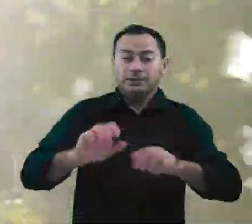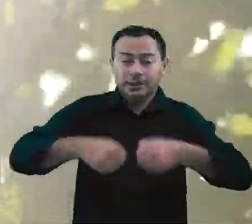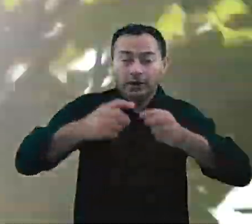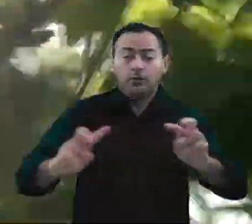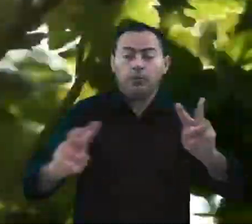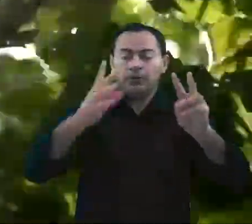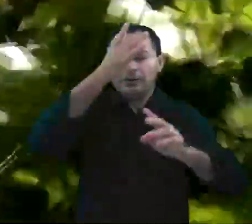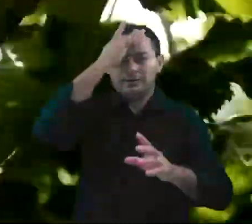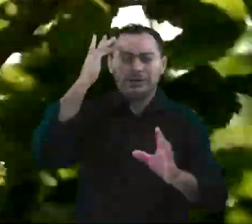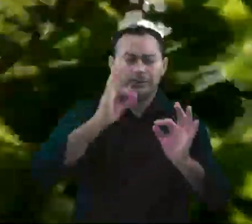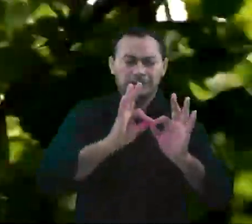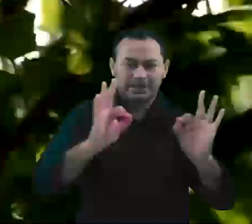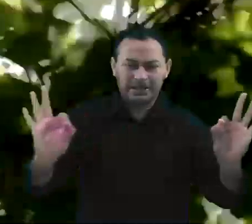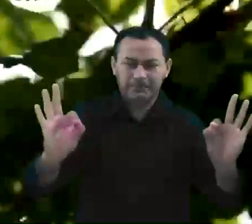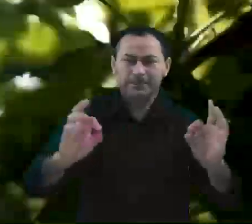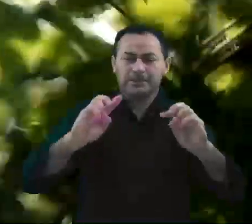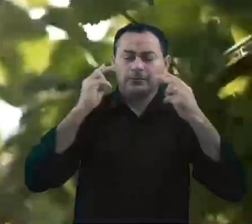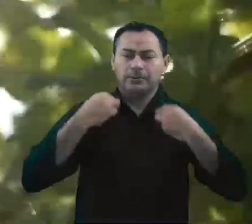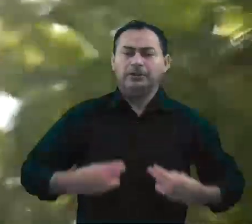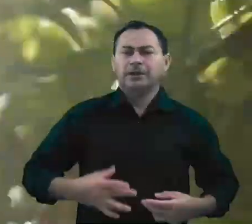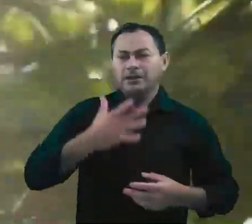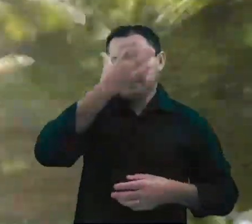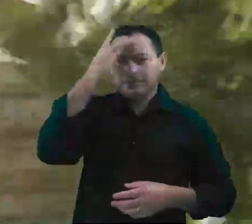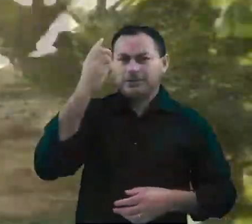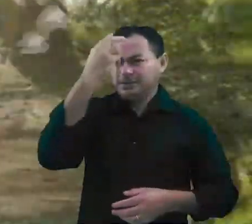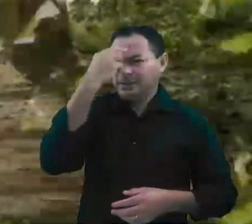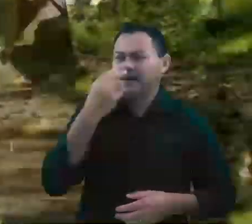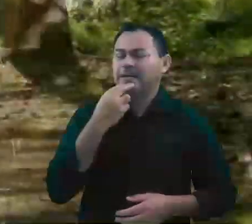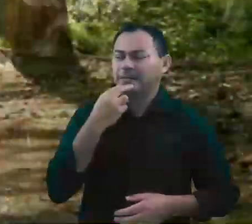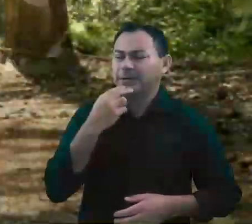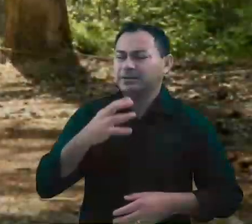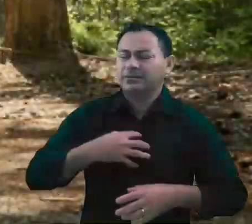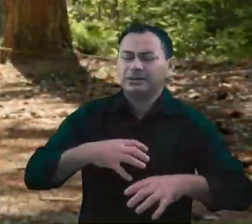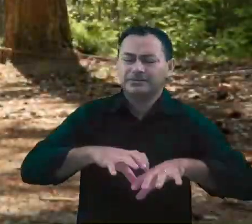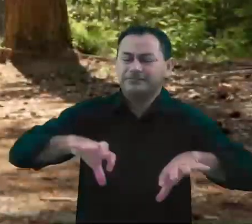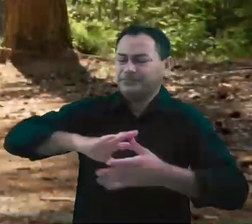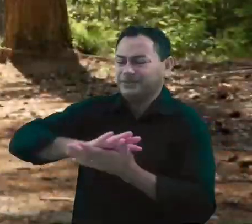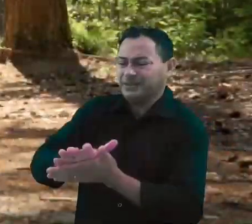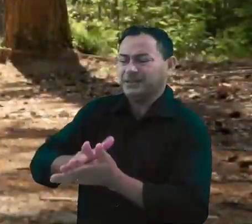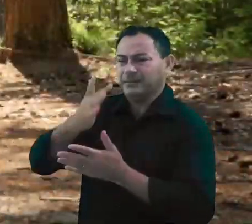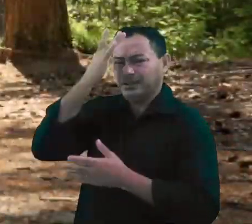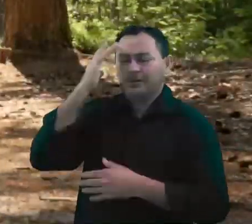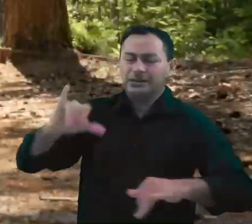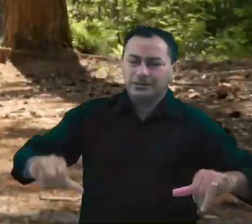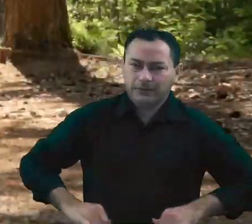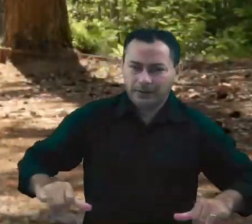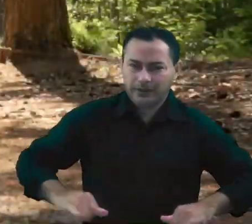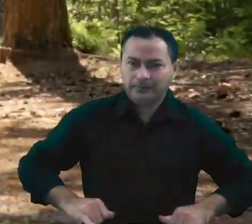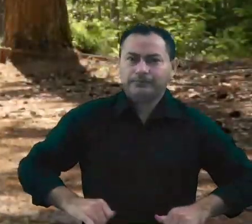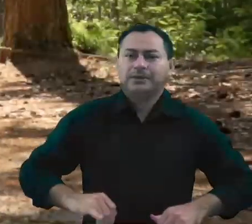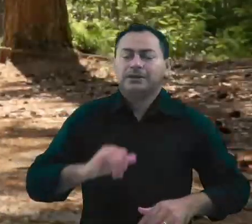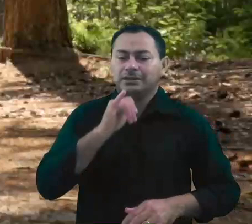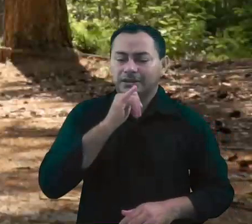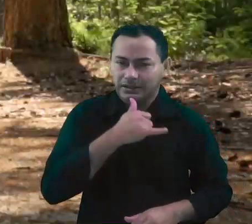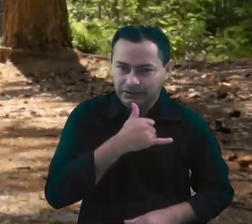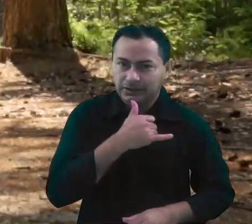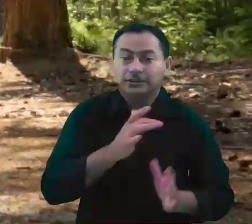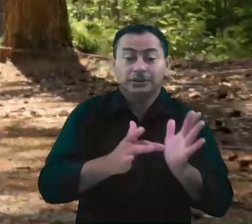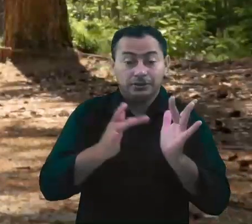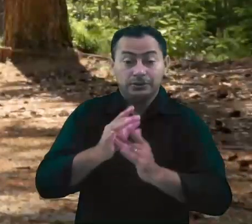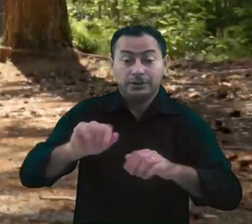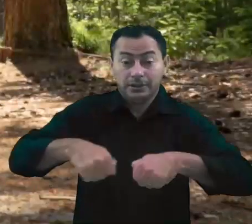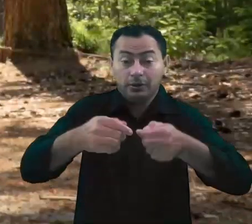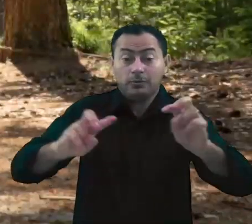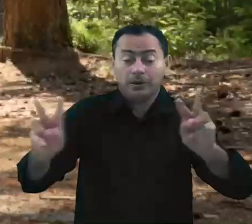espiritualmente pobres, se referindo aos espiritualmente cegos, cativos, feridos, quebrantados,